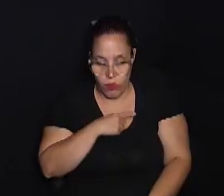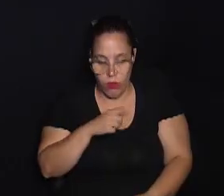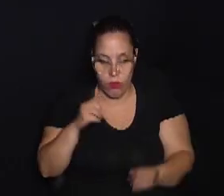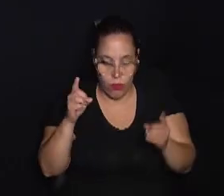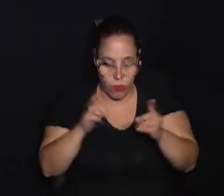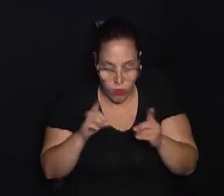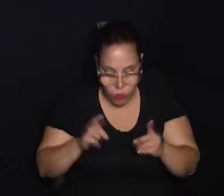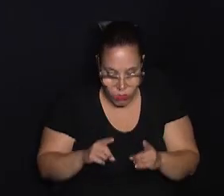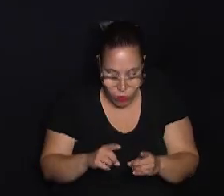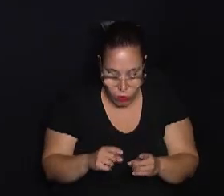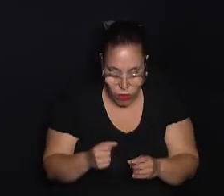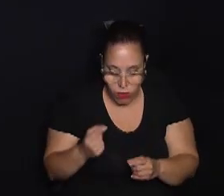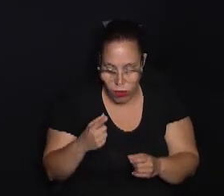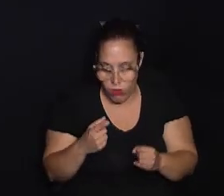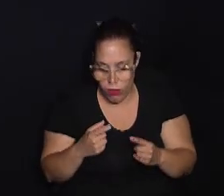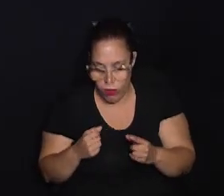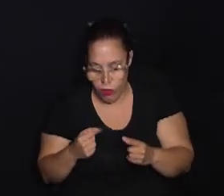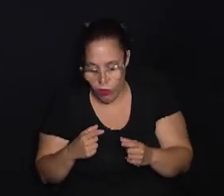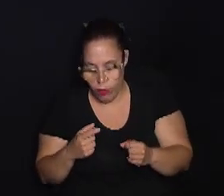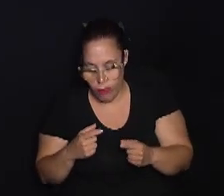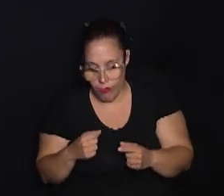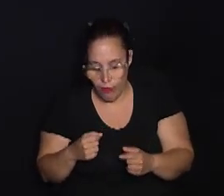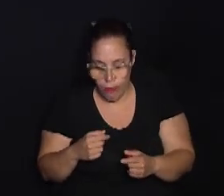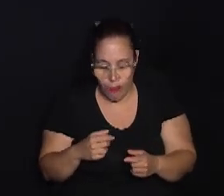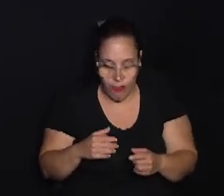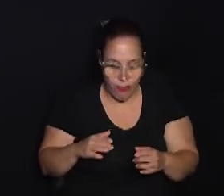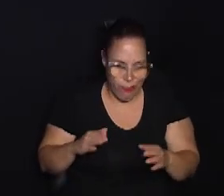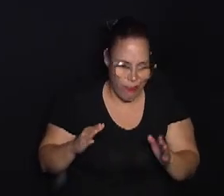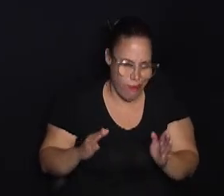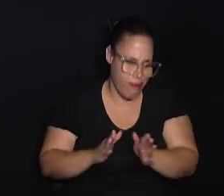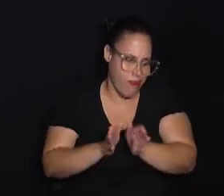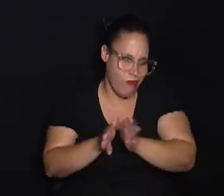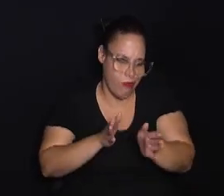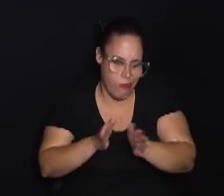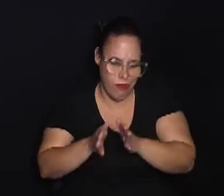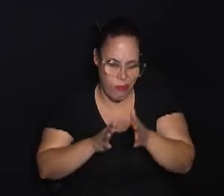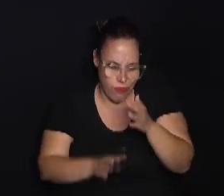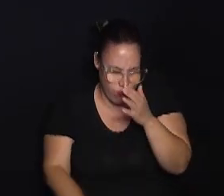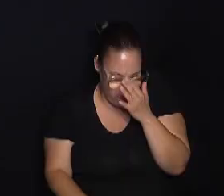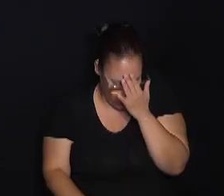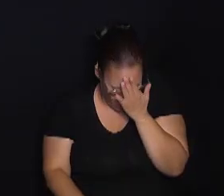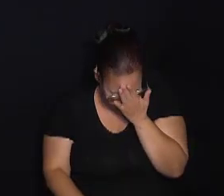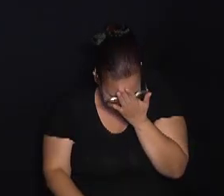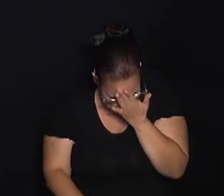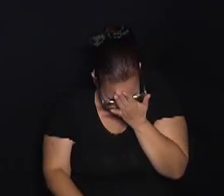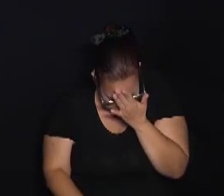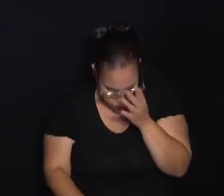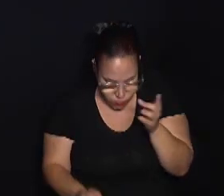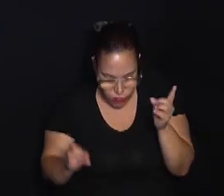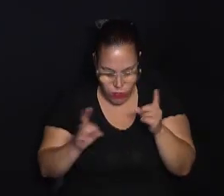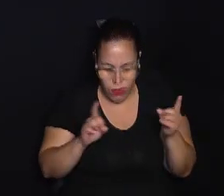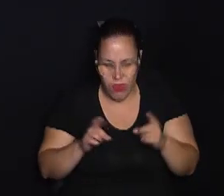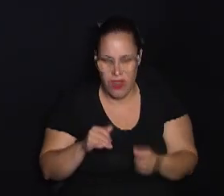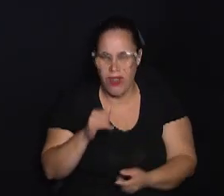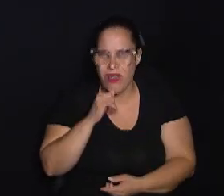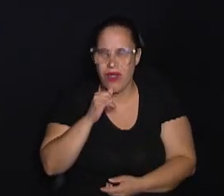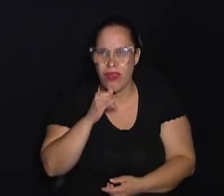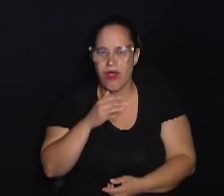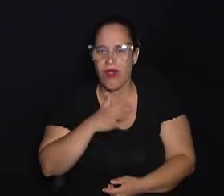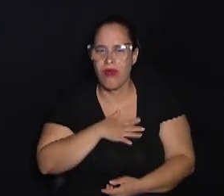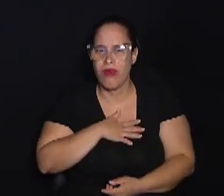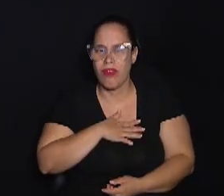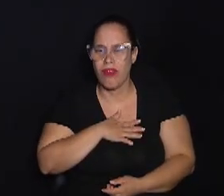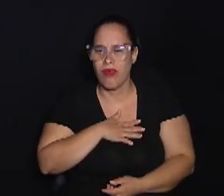isso. O quanto a cidade é inacessível para as pessoas com deficiência. Me deram um exemplo que me deixou